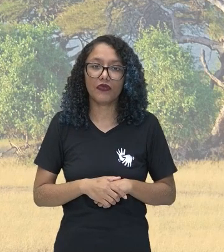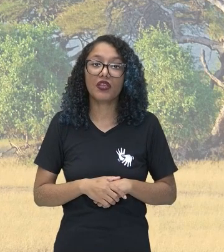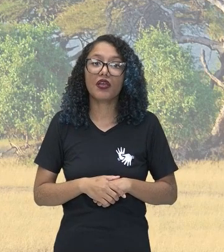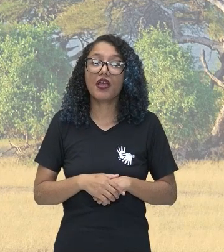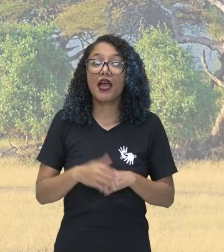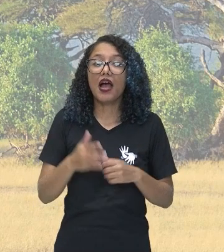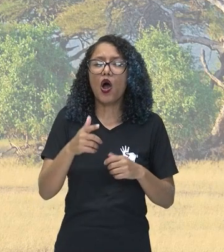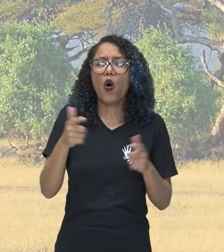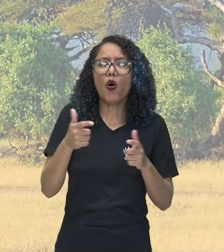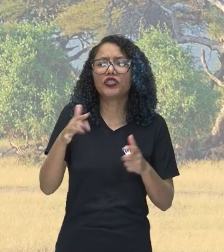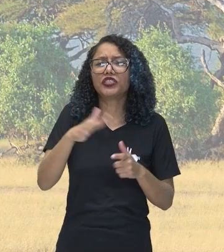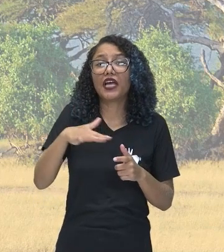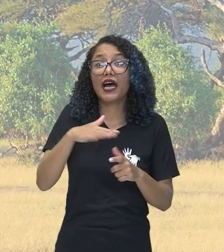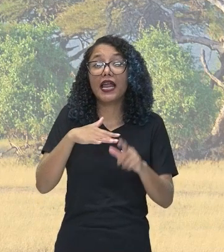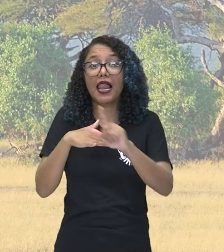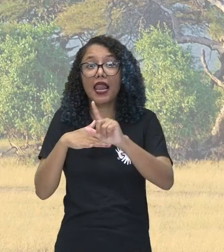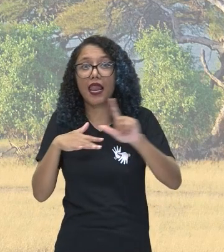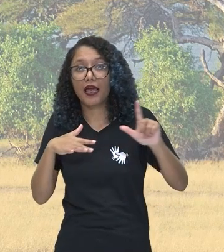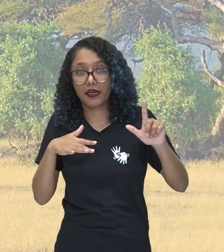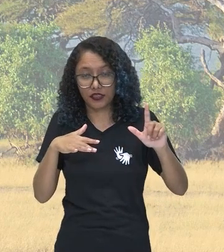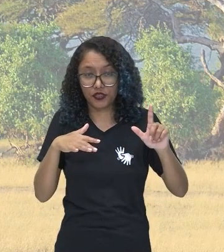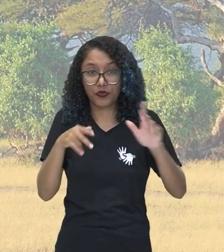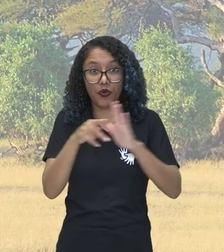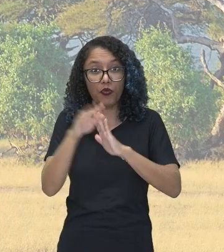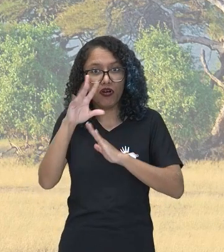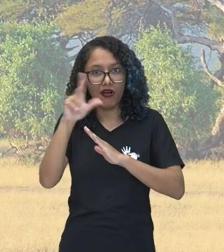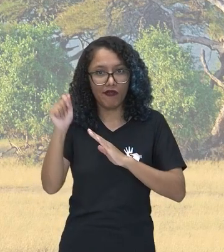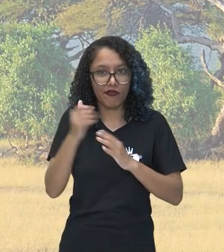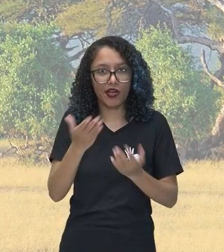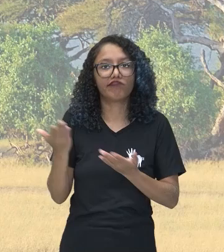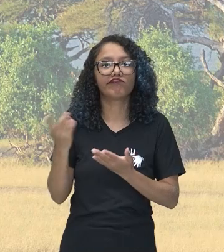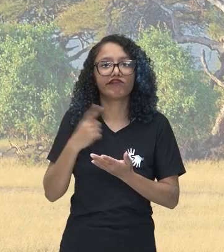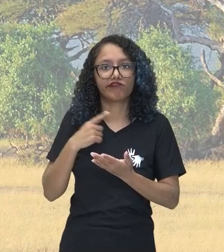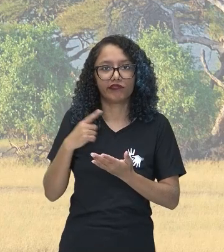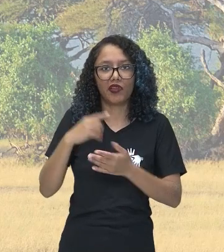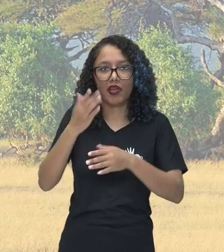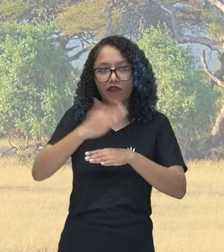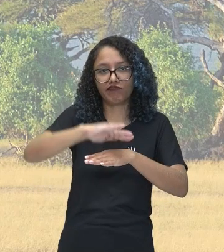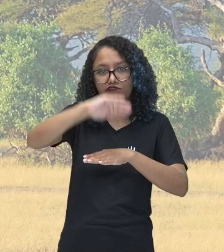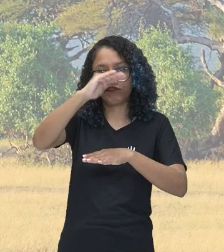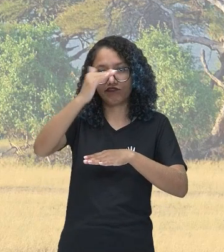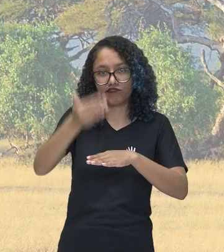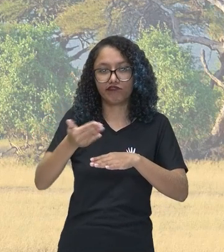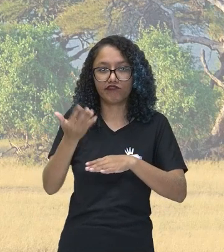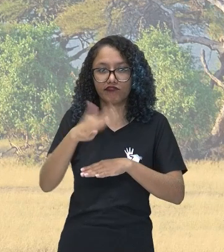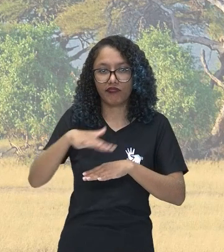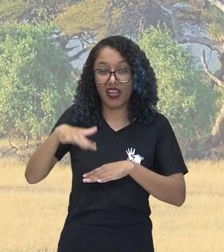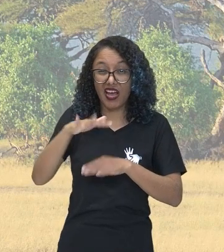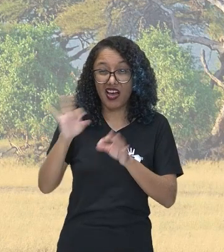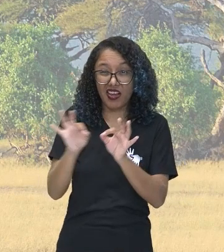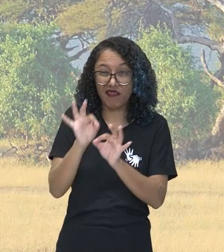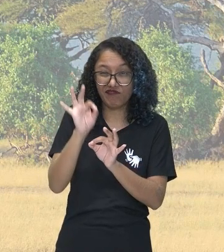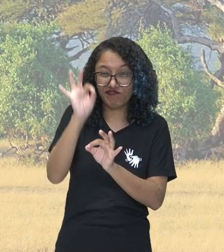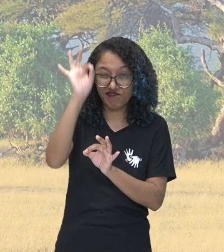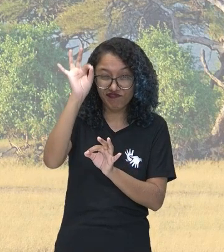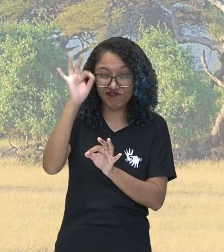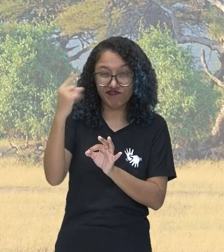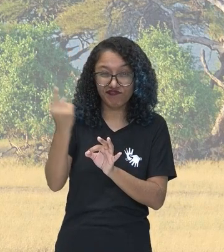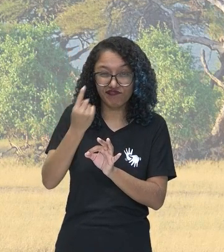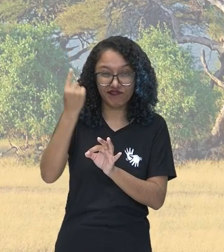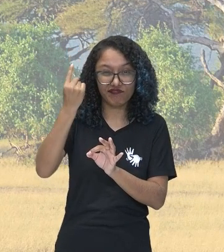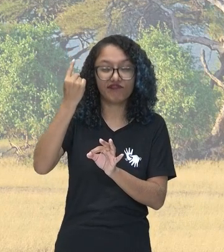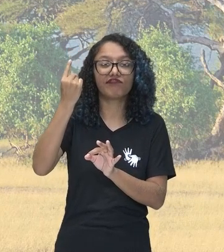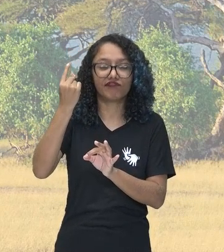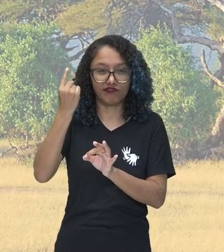continente, ok? Então, o Monte Kilimanjaro vai ser o ponto mais elevado do continente africano,